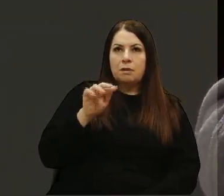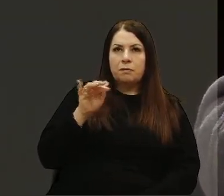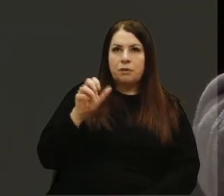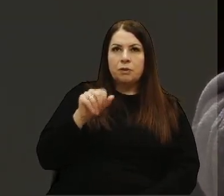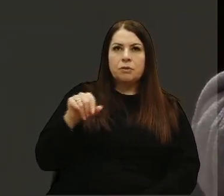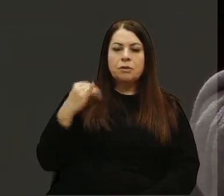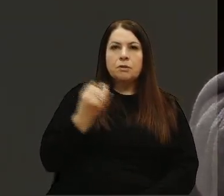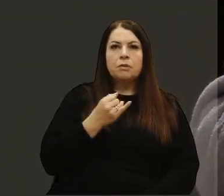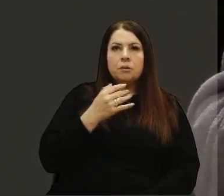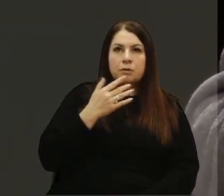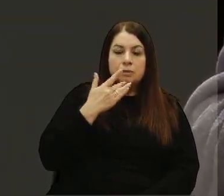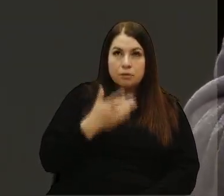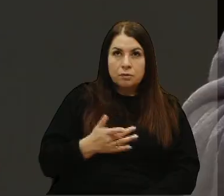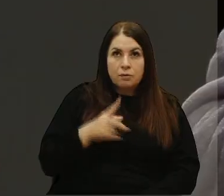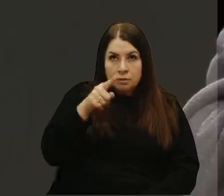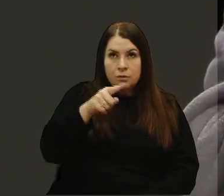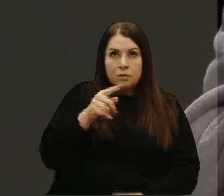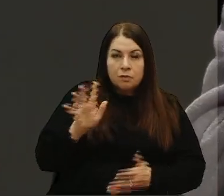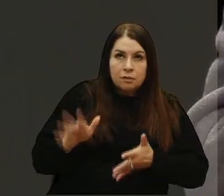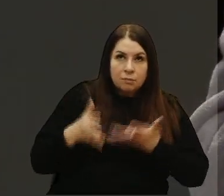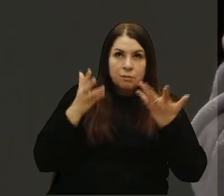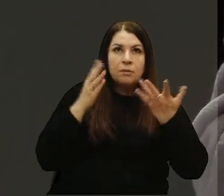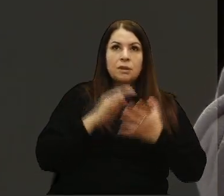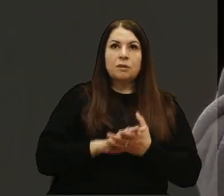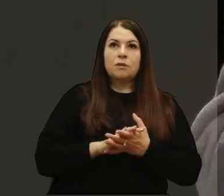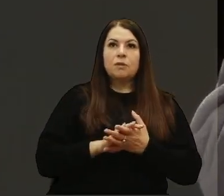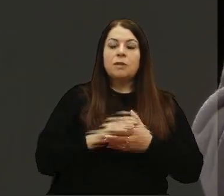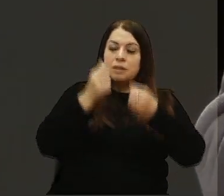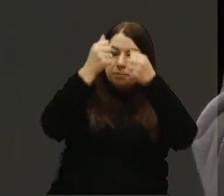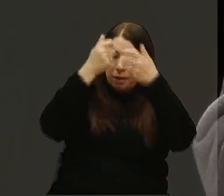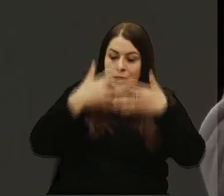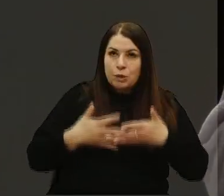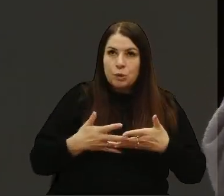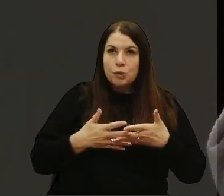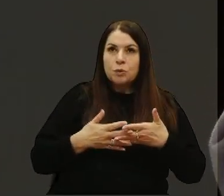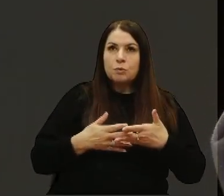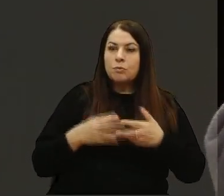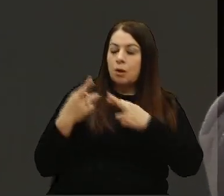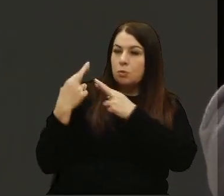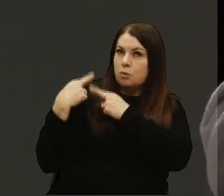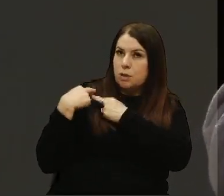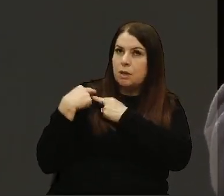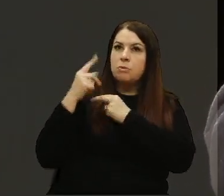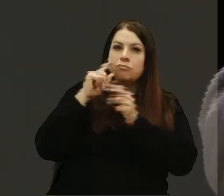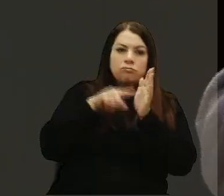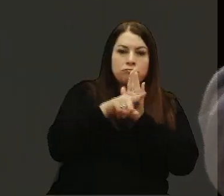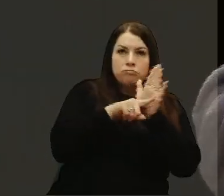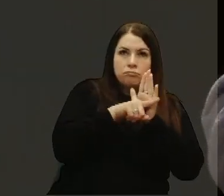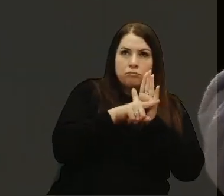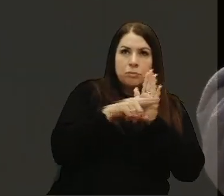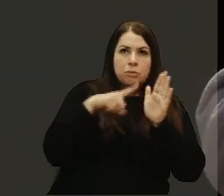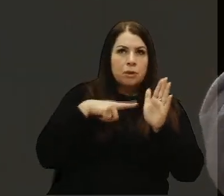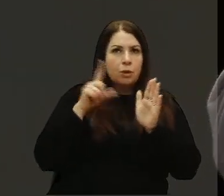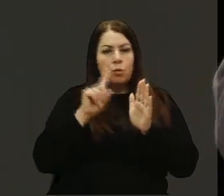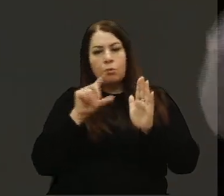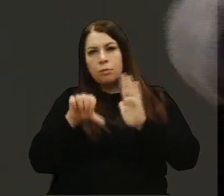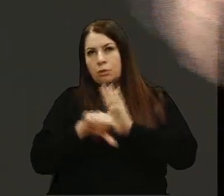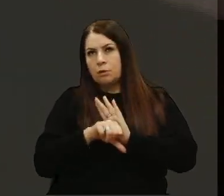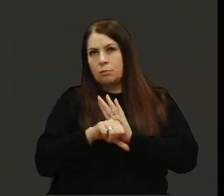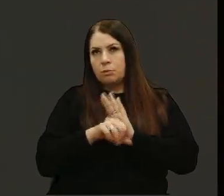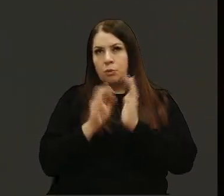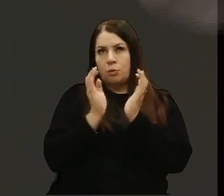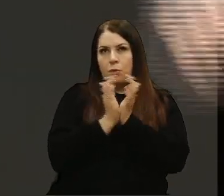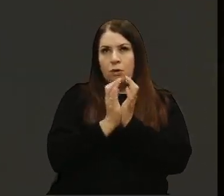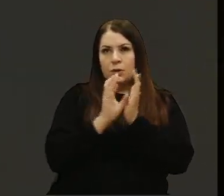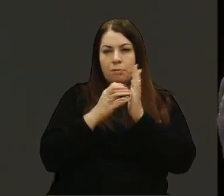tarde, para que ele promova as explicações daquele que é responsável por verificar se há ou não um crime. Minha colega de bancada